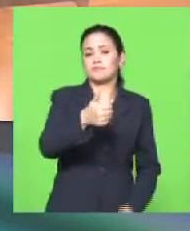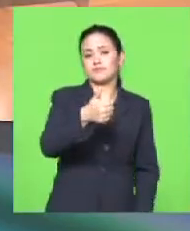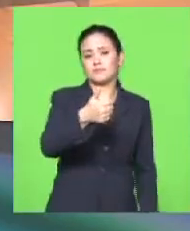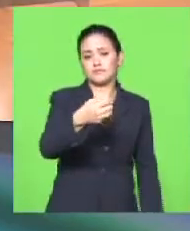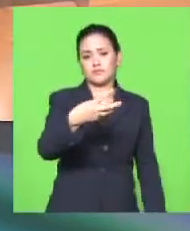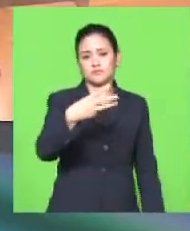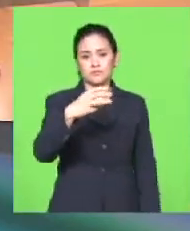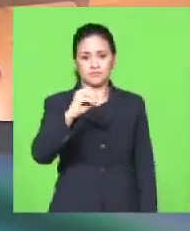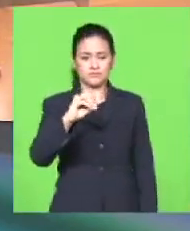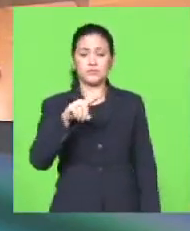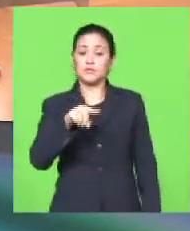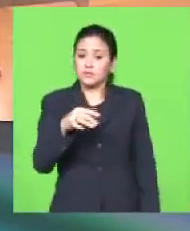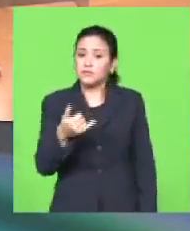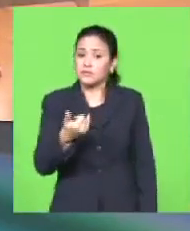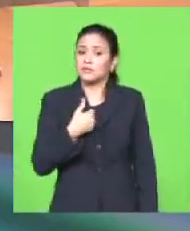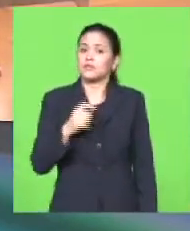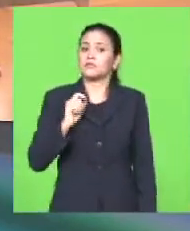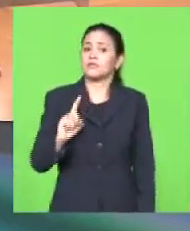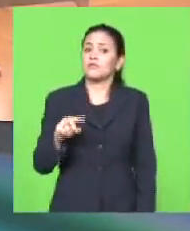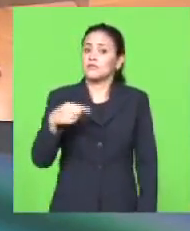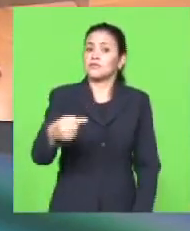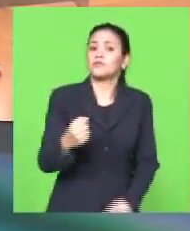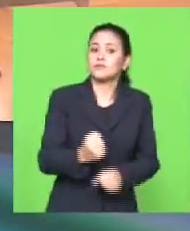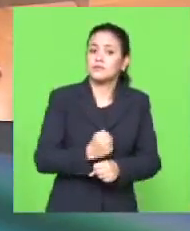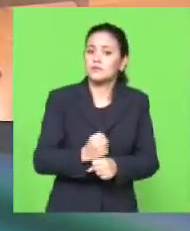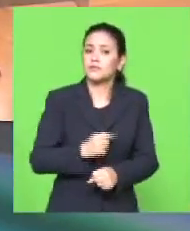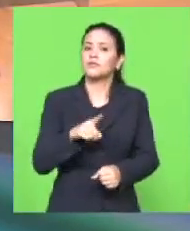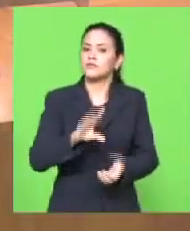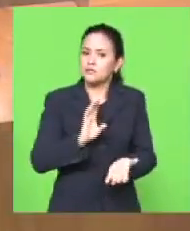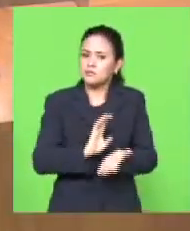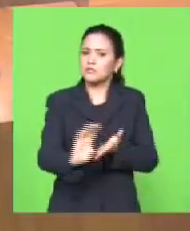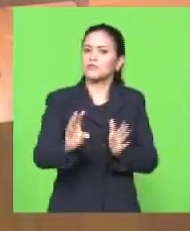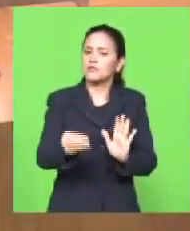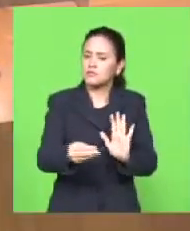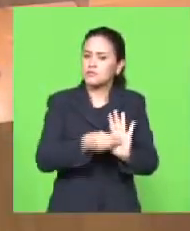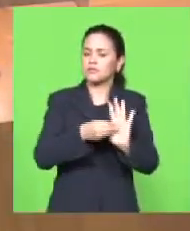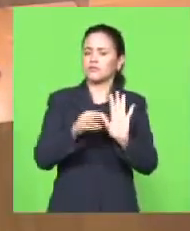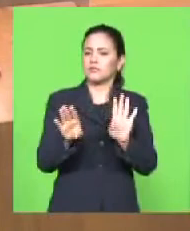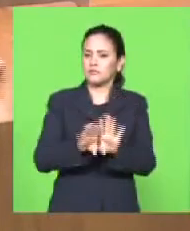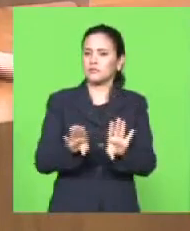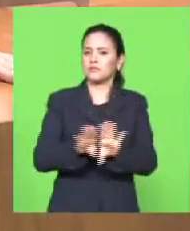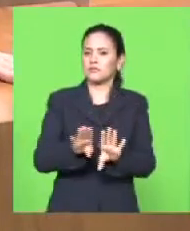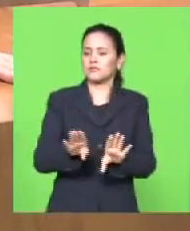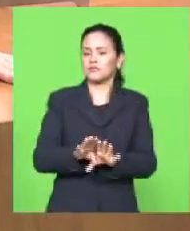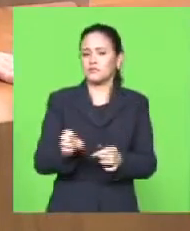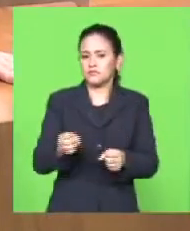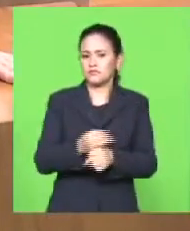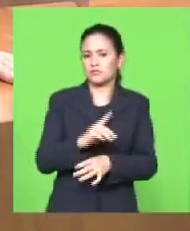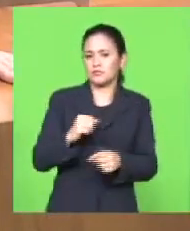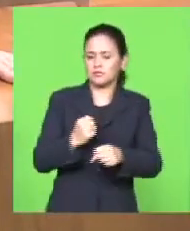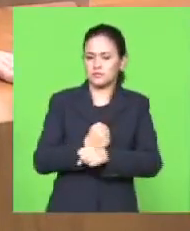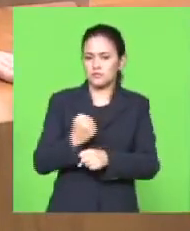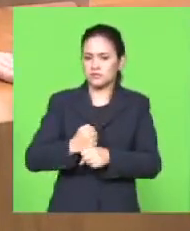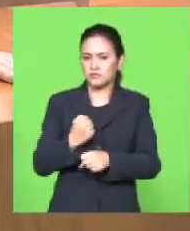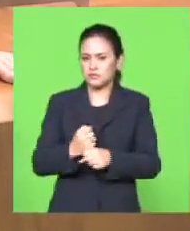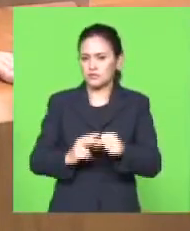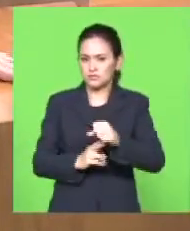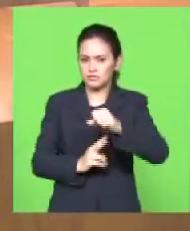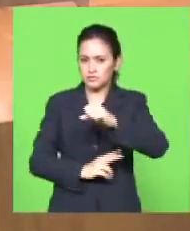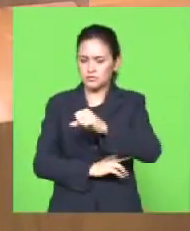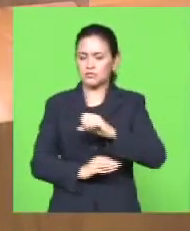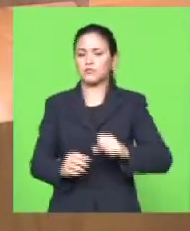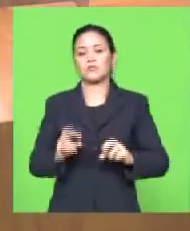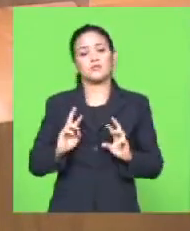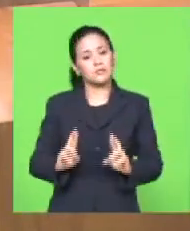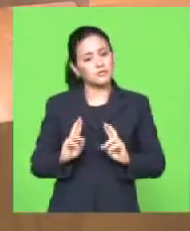comprometendo que no próximo ano também colocará recursos às suas emendas parlamentares para também conclusão da ponte. Esperamos que essa ponte seja concluída o